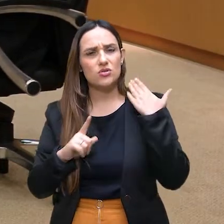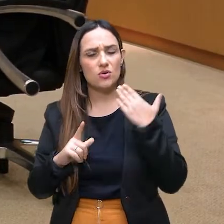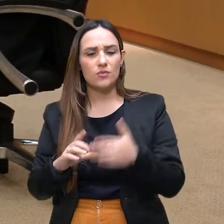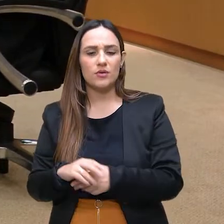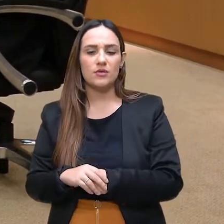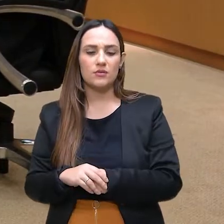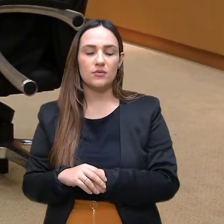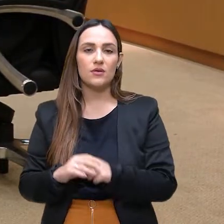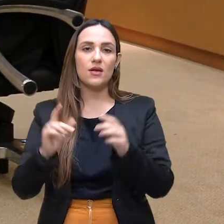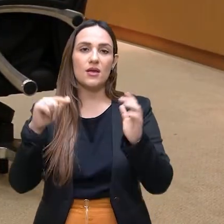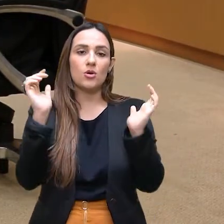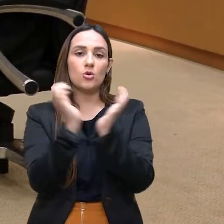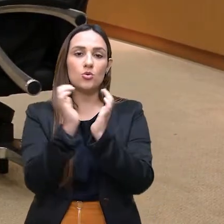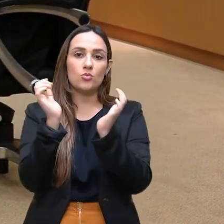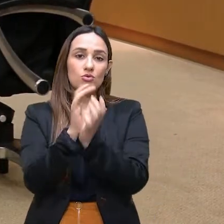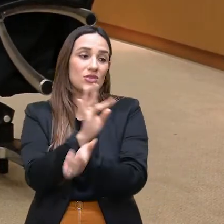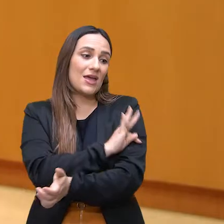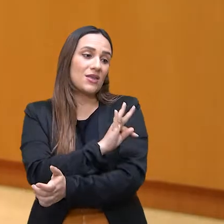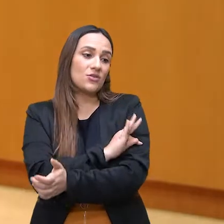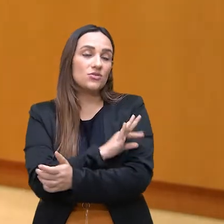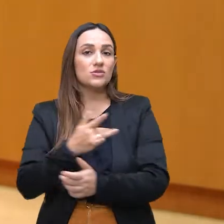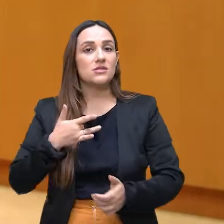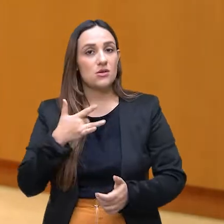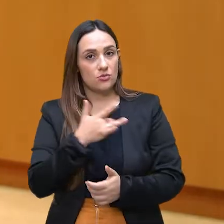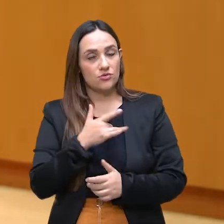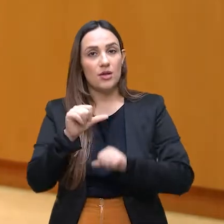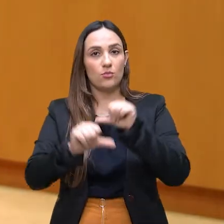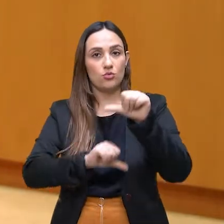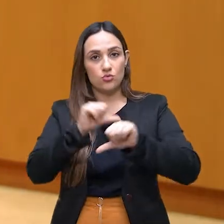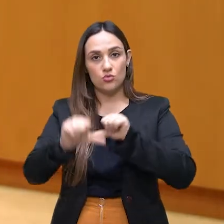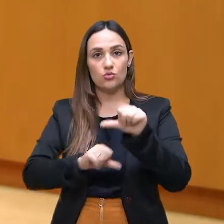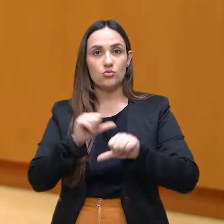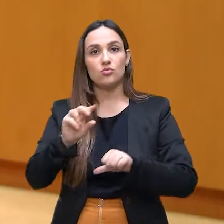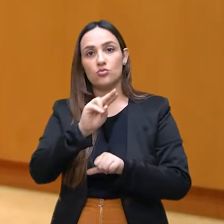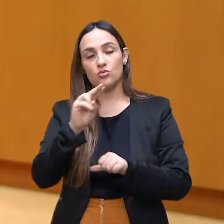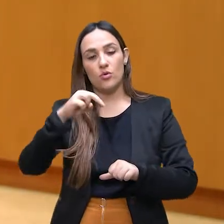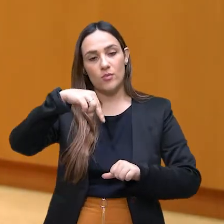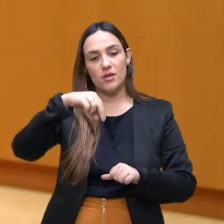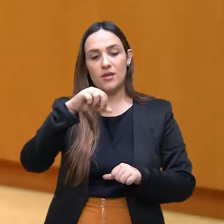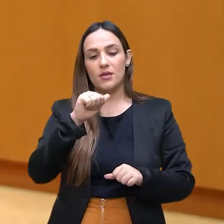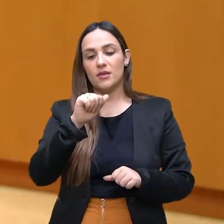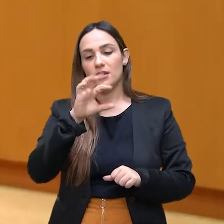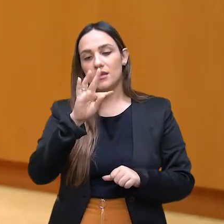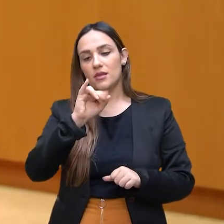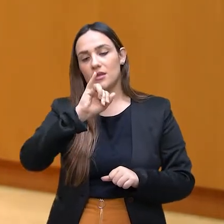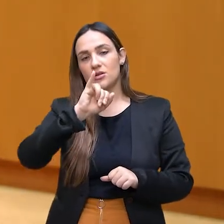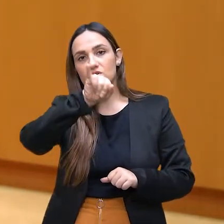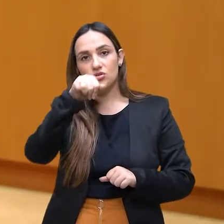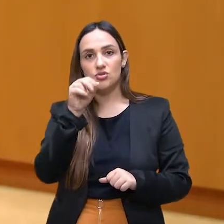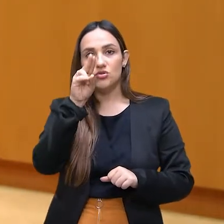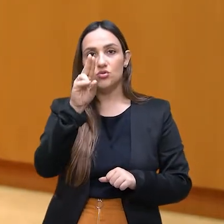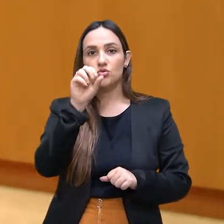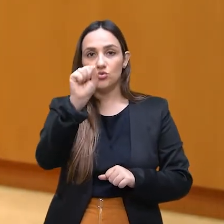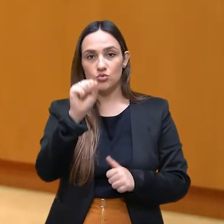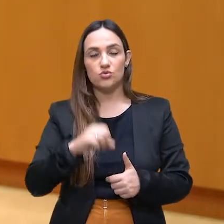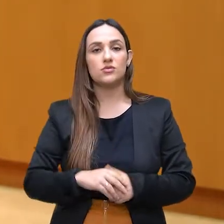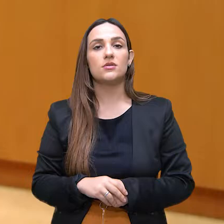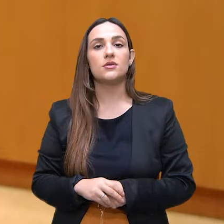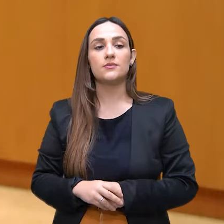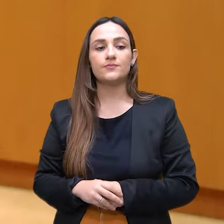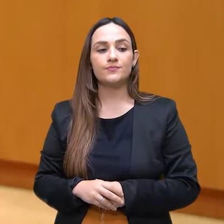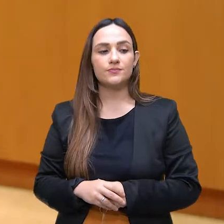CATES, Câmara Técnica em Saúde. Aí converteu para NATJUS, quando o CNJ